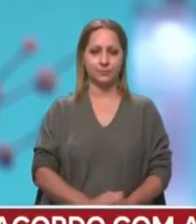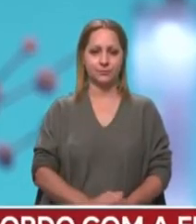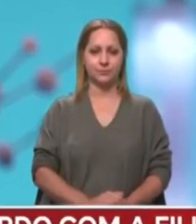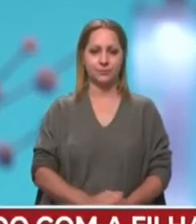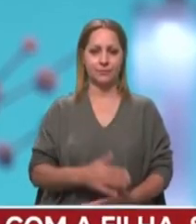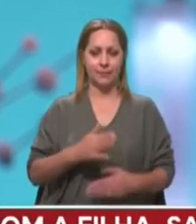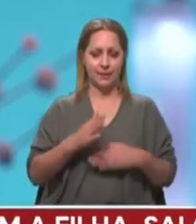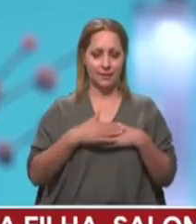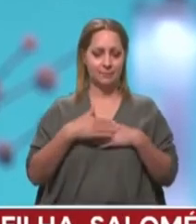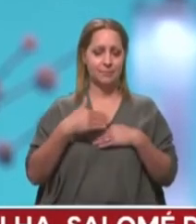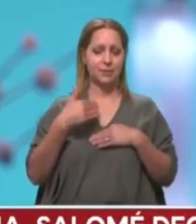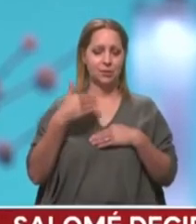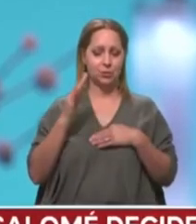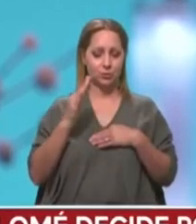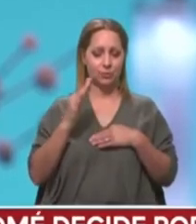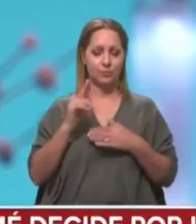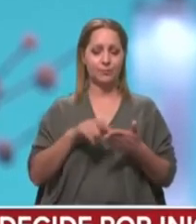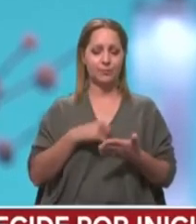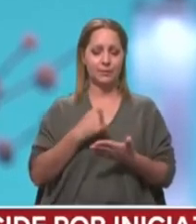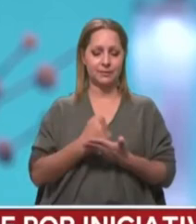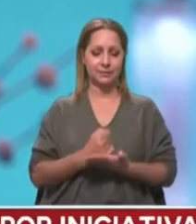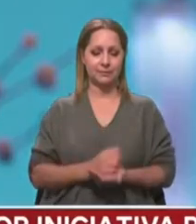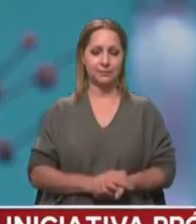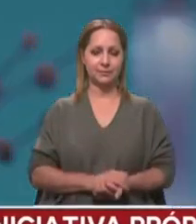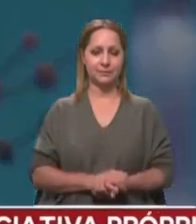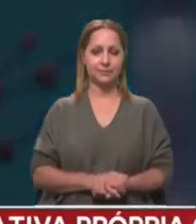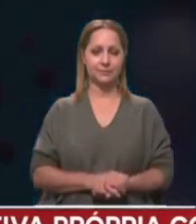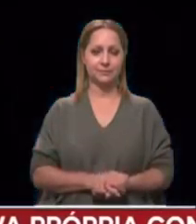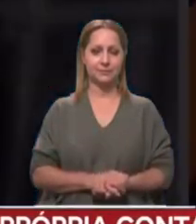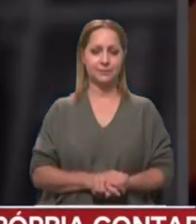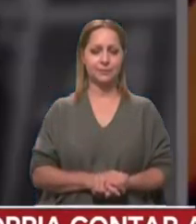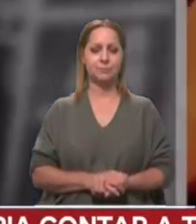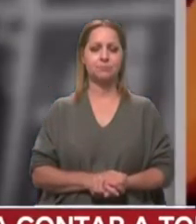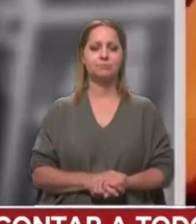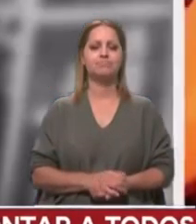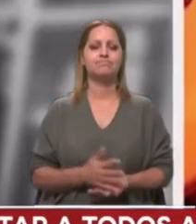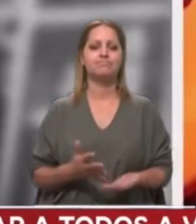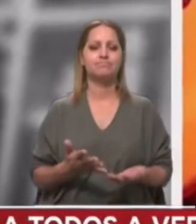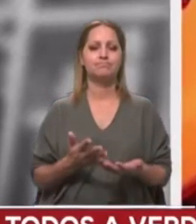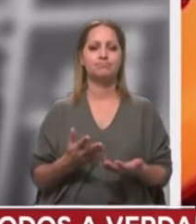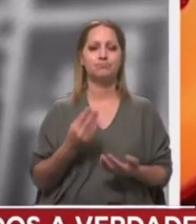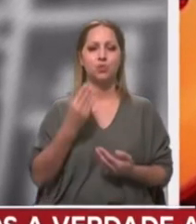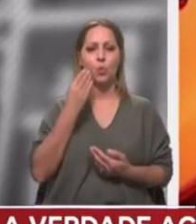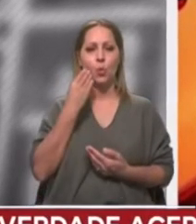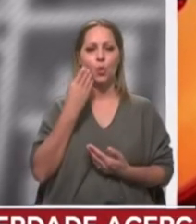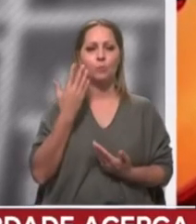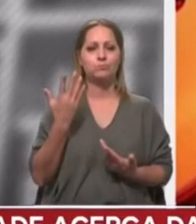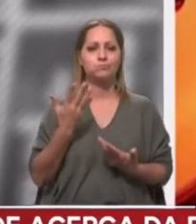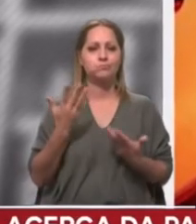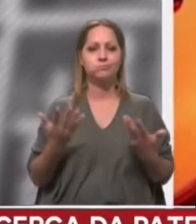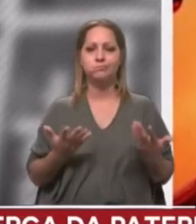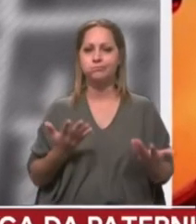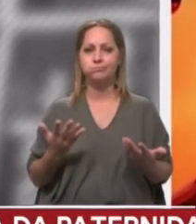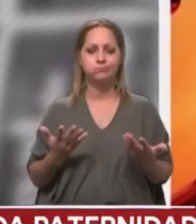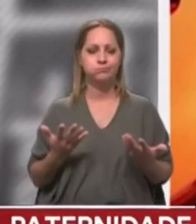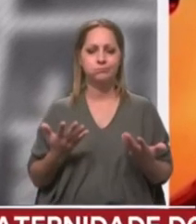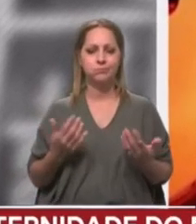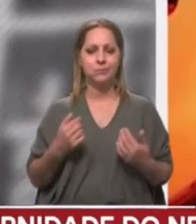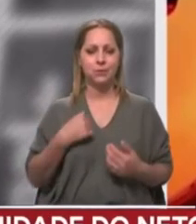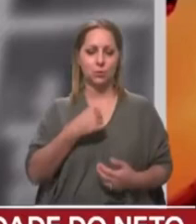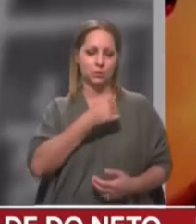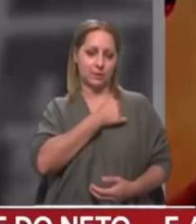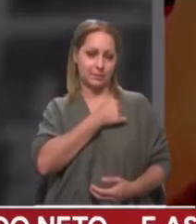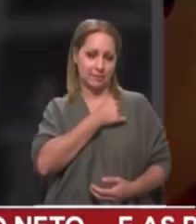deixou de vez, né? Deixa eu te ver. Adriano, como é que sou? Eu estava em